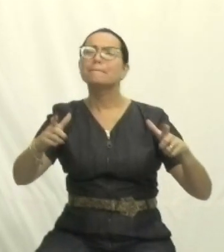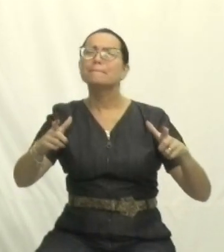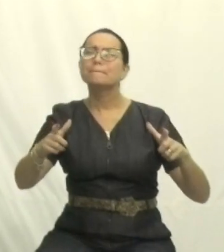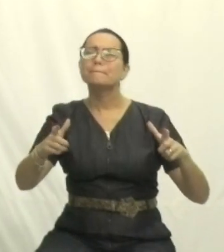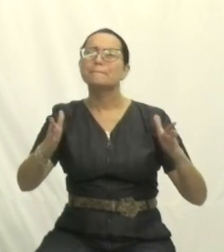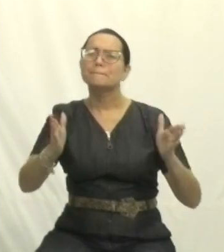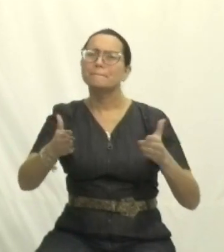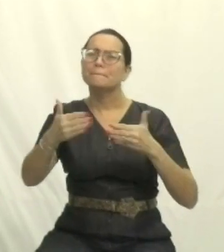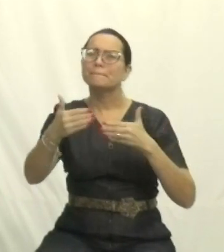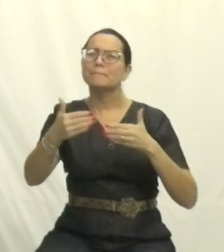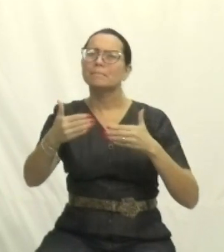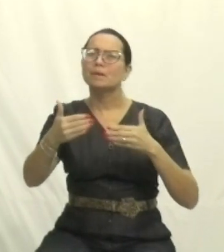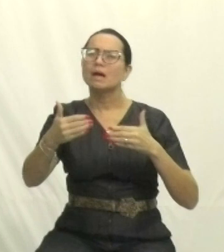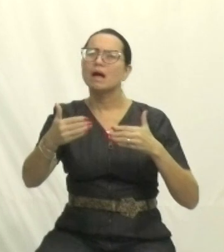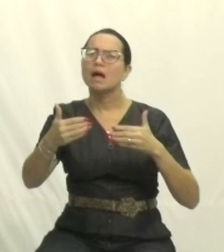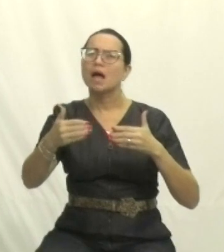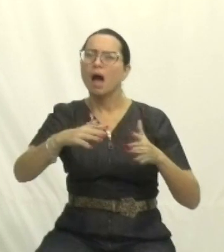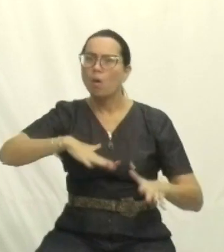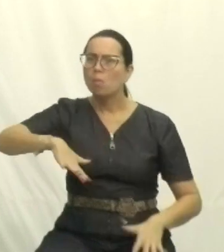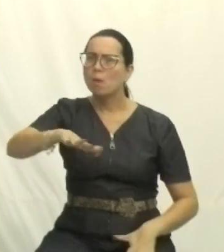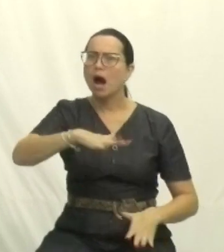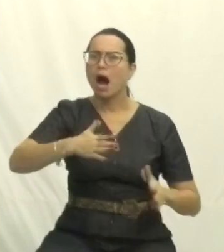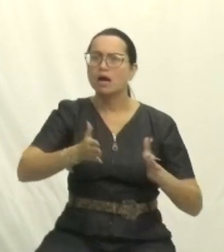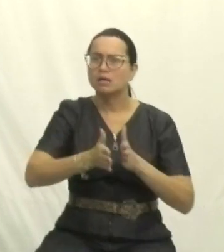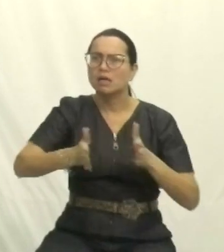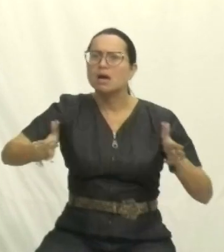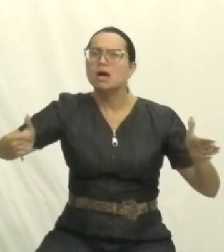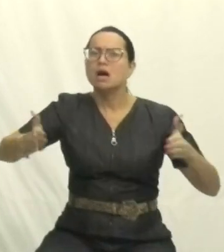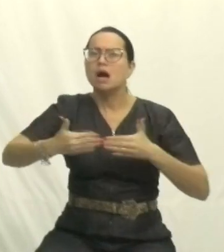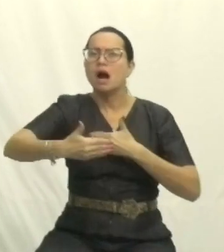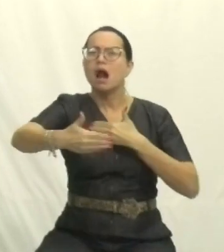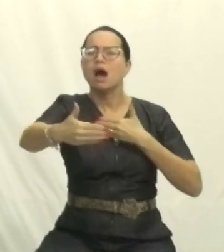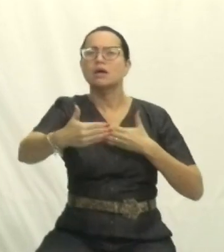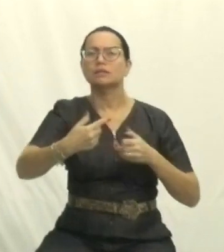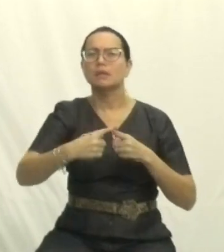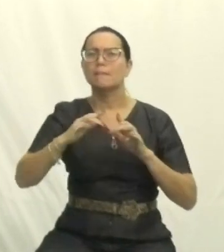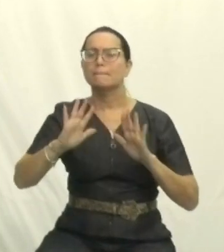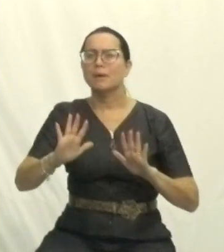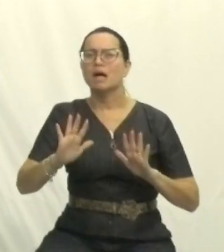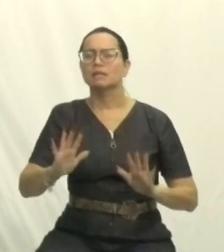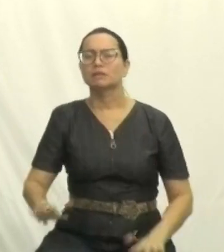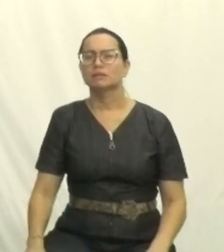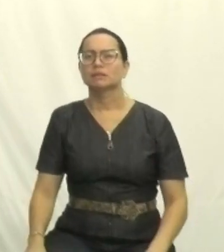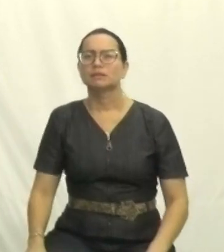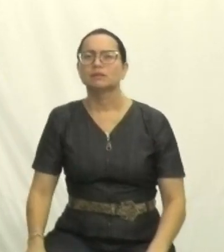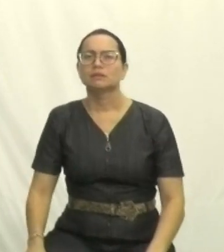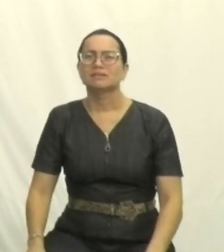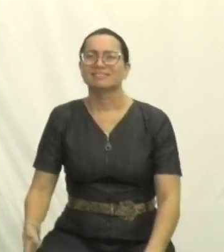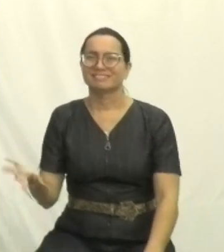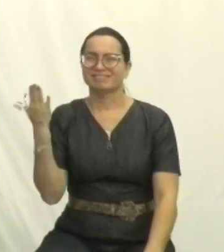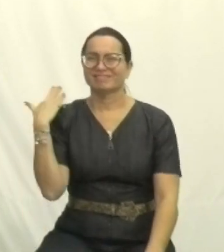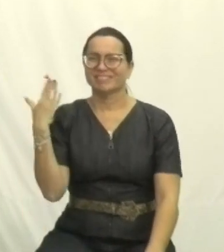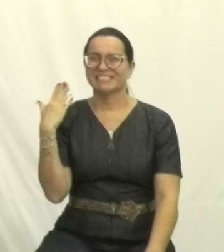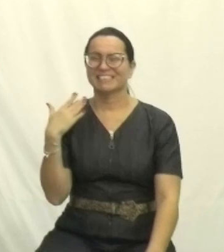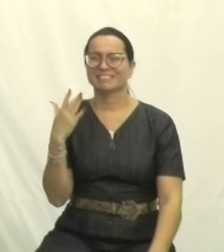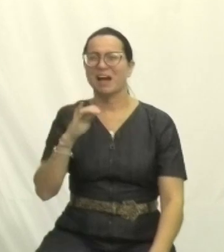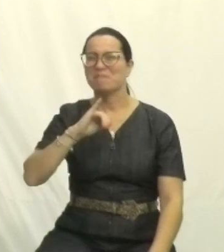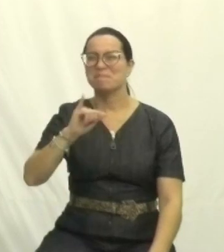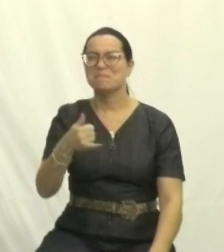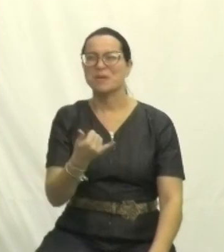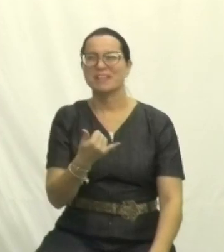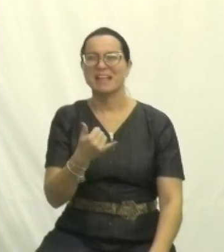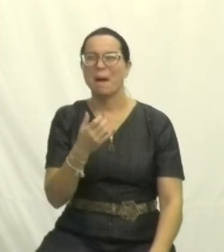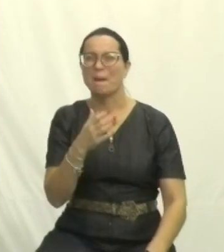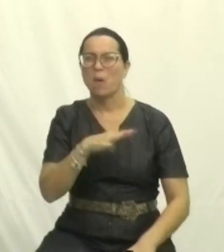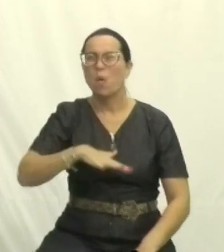é um terreno bem grande, uma área bem importante, só que ele foi mal aproveitado à época, né? A gente vai fazendo